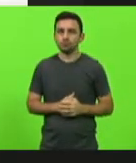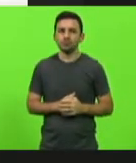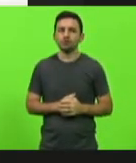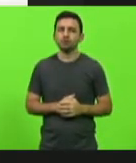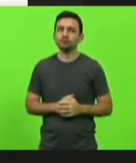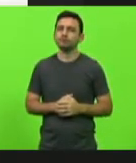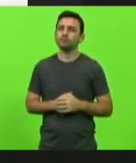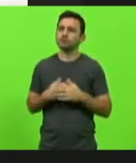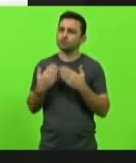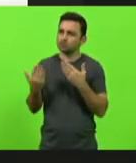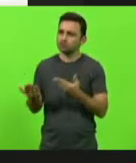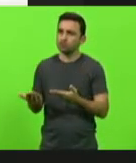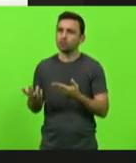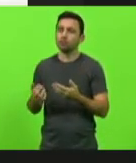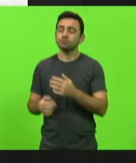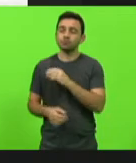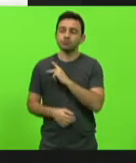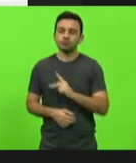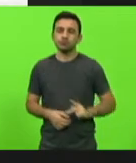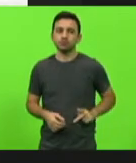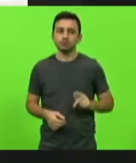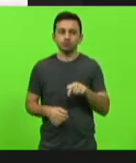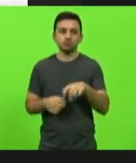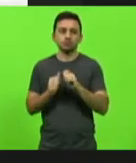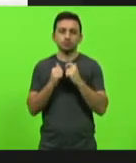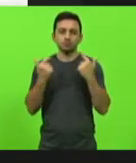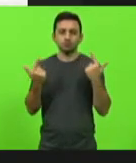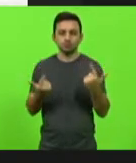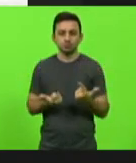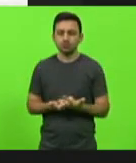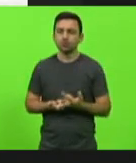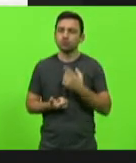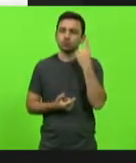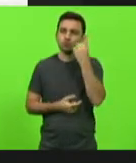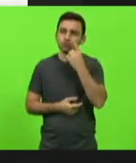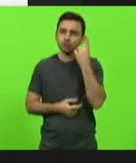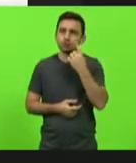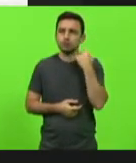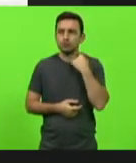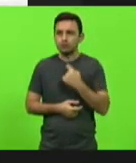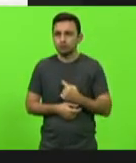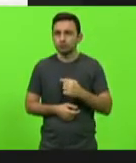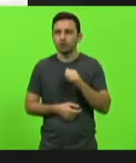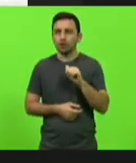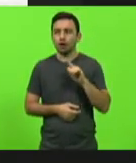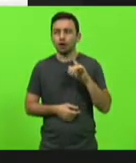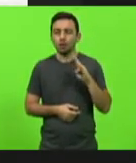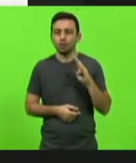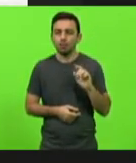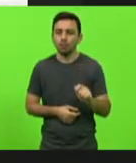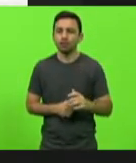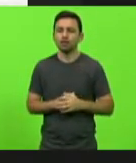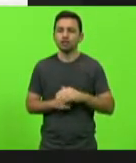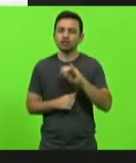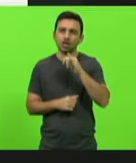Excelência, que preside essa sessão, deputado Silvio, deputado Alba, deputado Jerry.